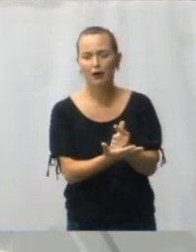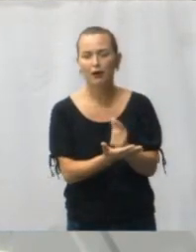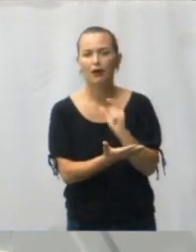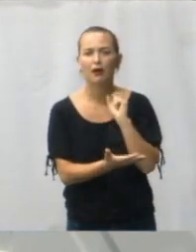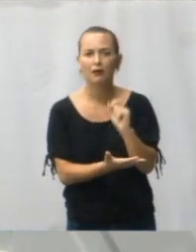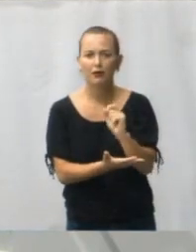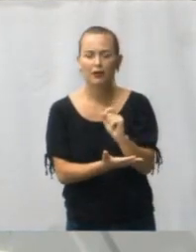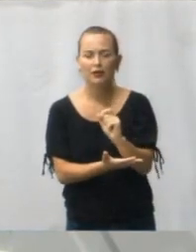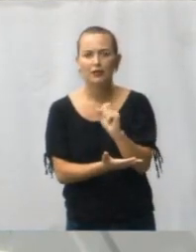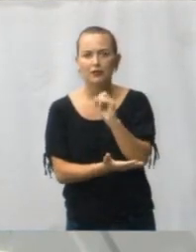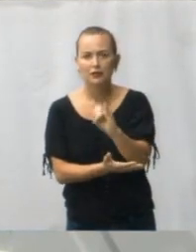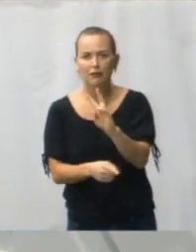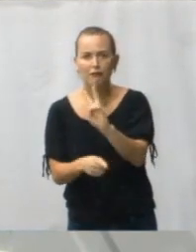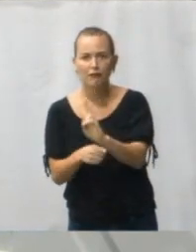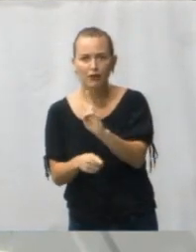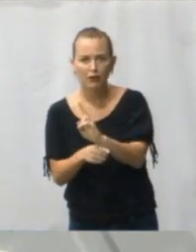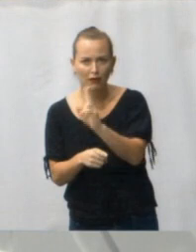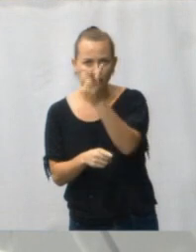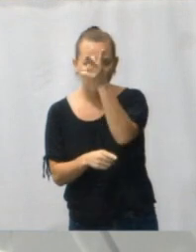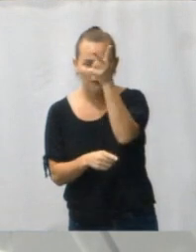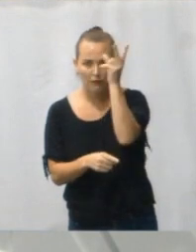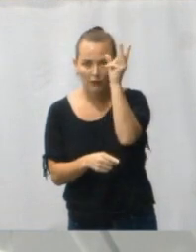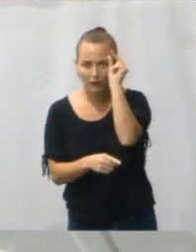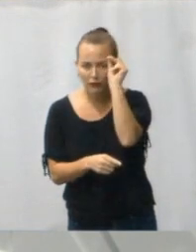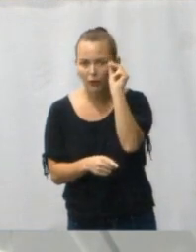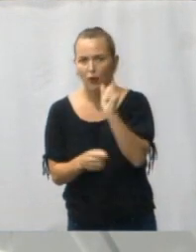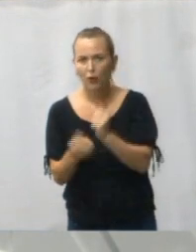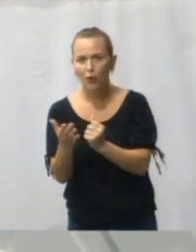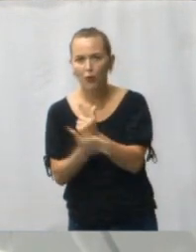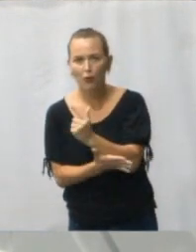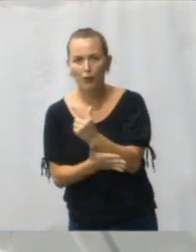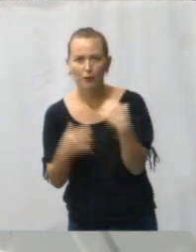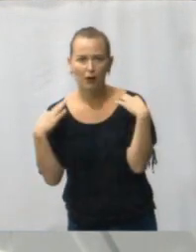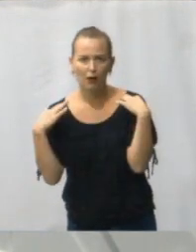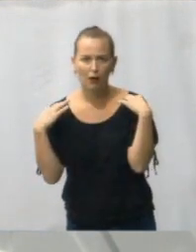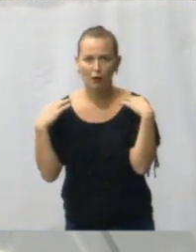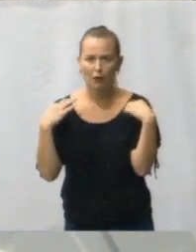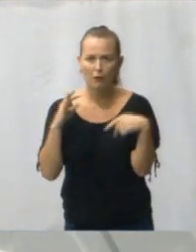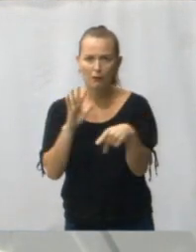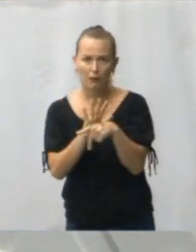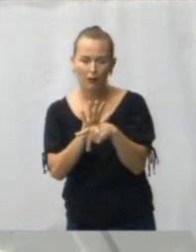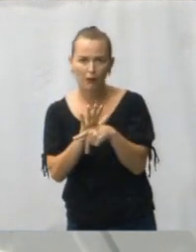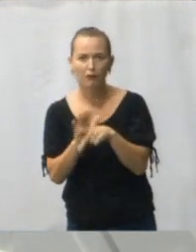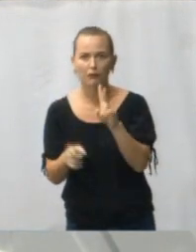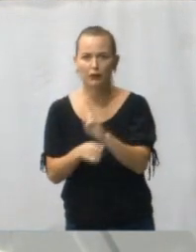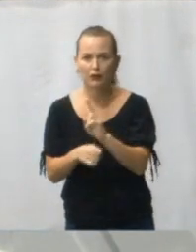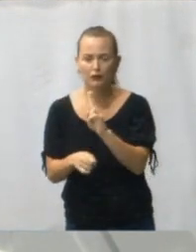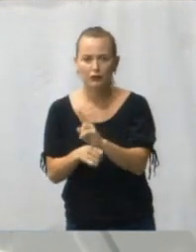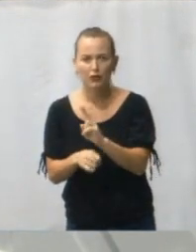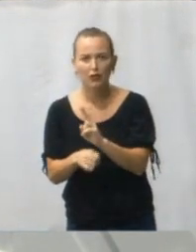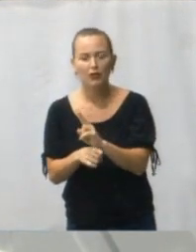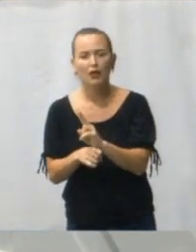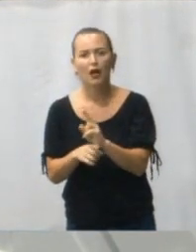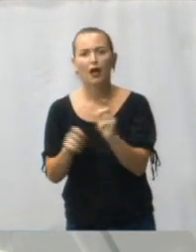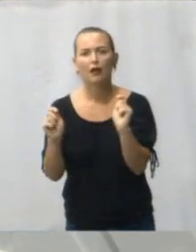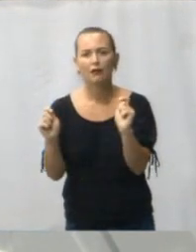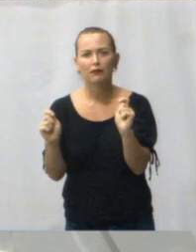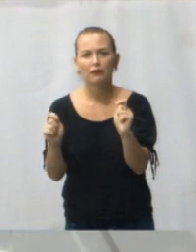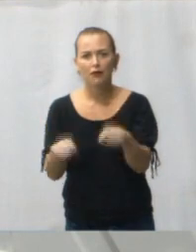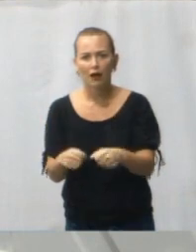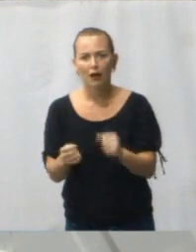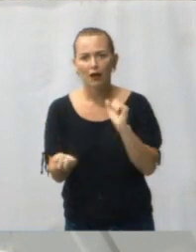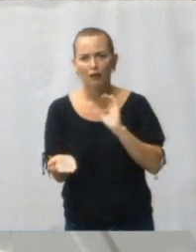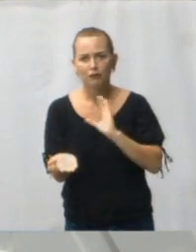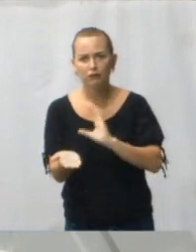uniforme aos agentes comunitários de segurança e dos agentes municipais de trânsito e aos analistas municipais de